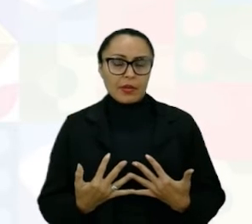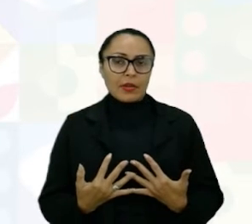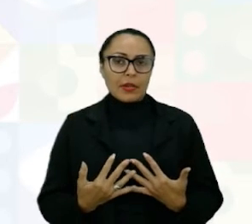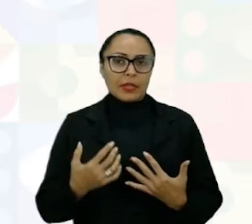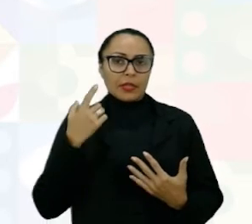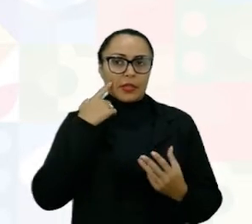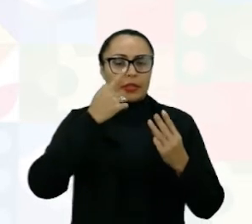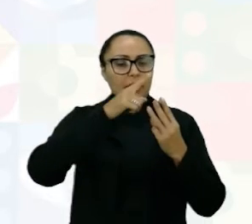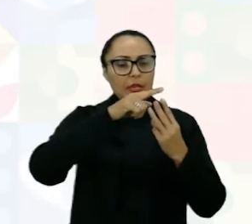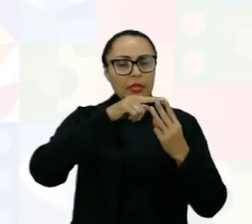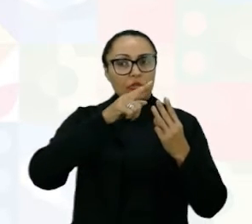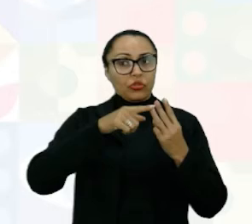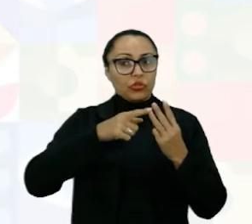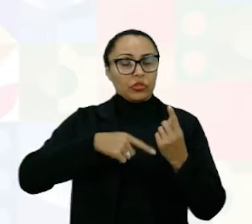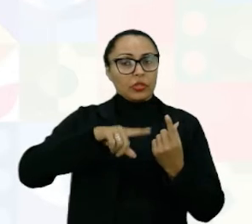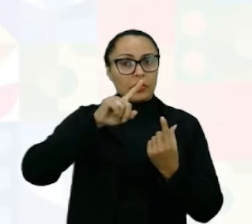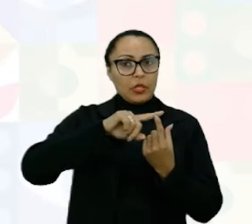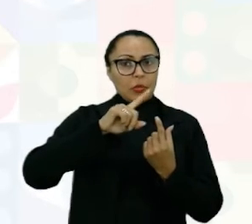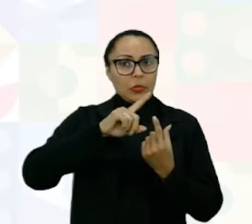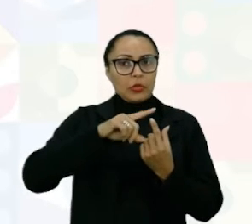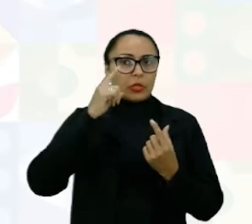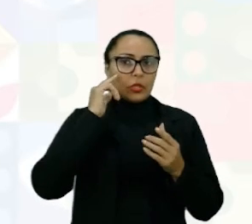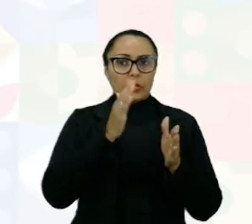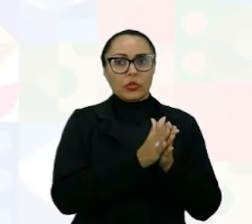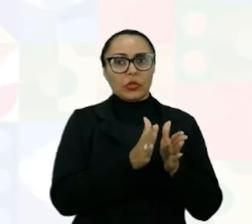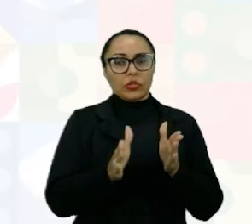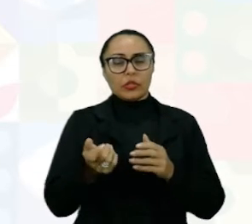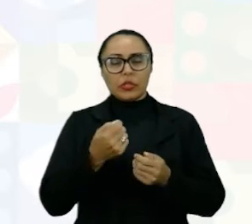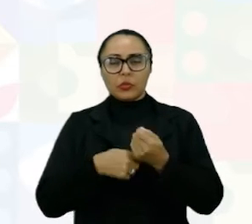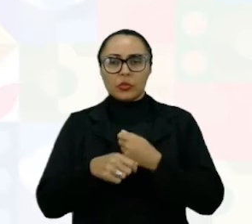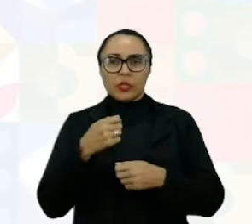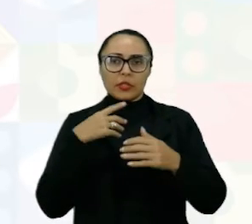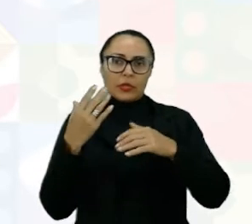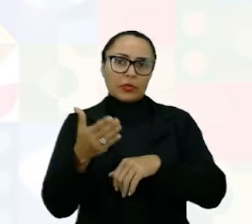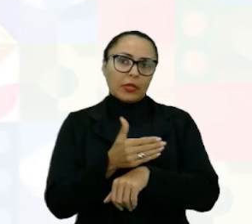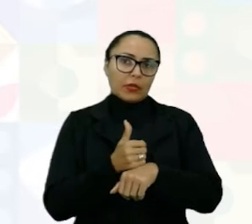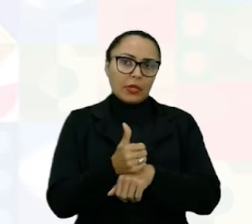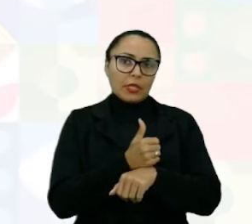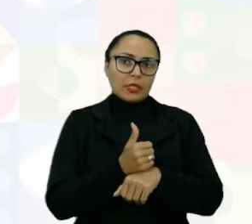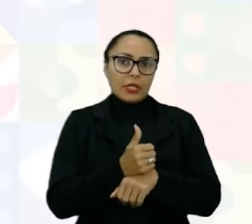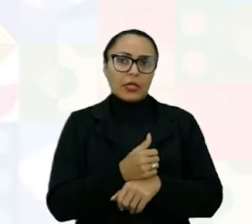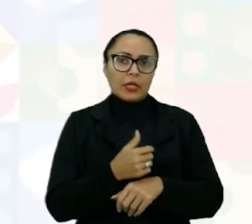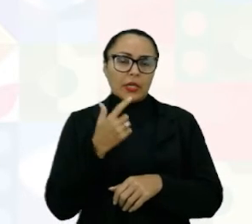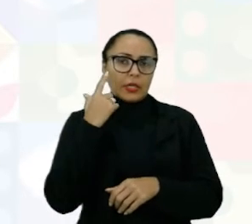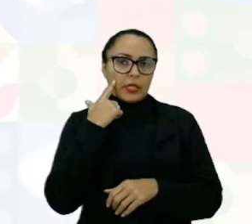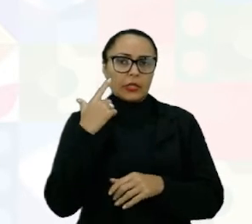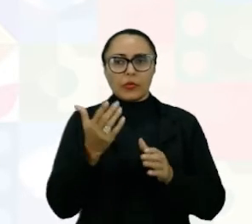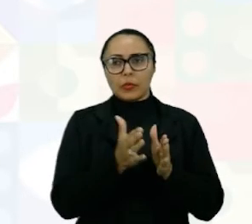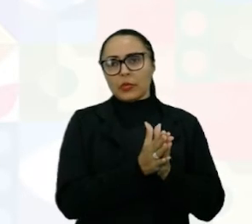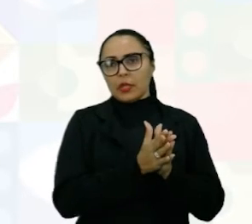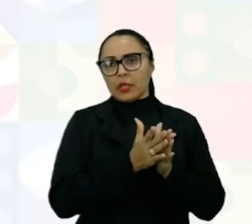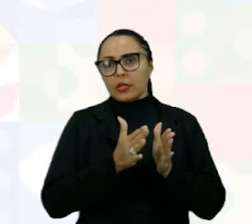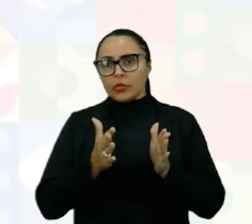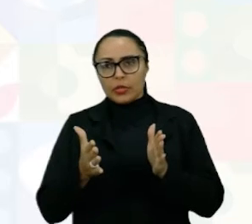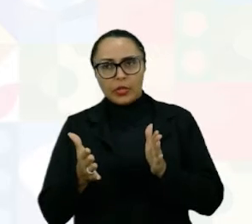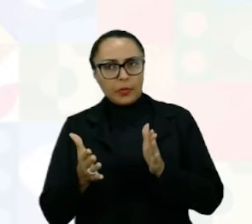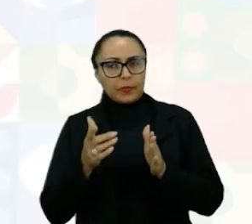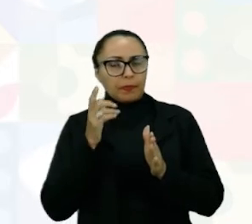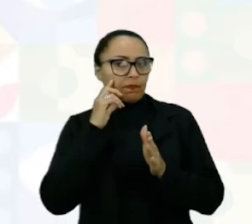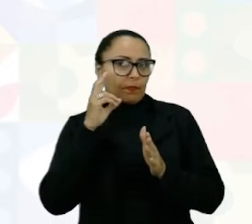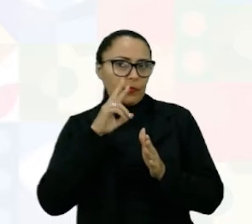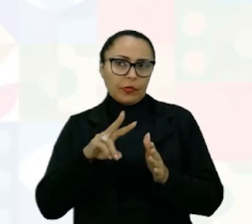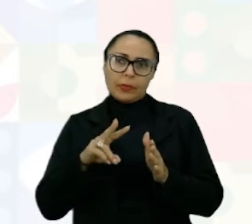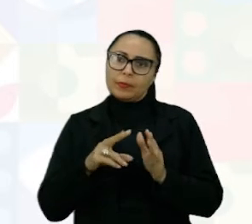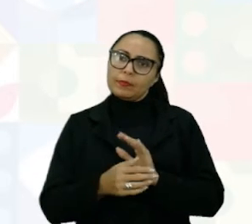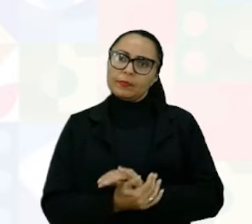3 tipos de estágio da administração da qualidade. Então, vamos na linha do tempo ver esses